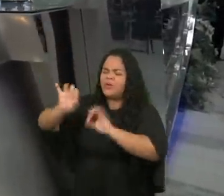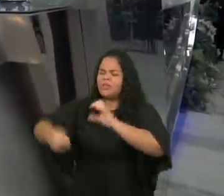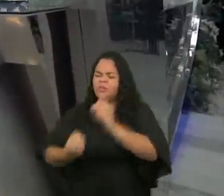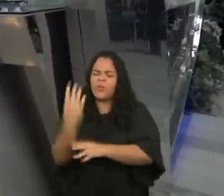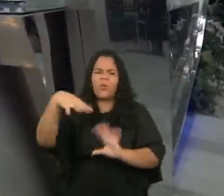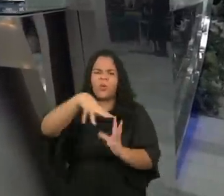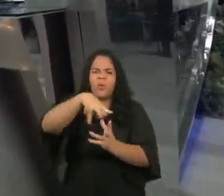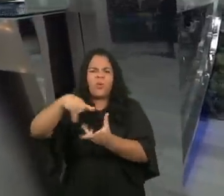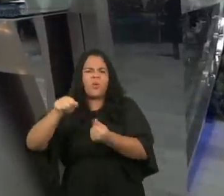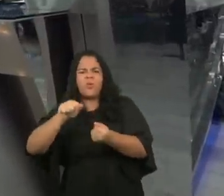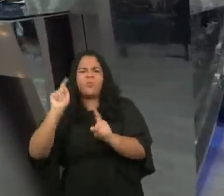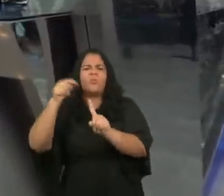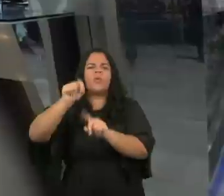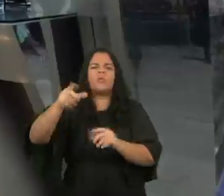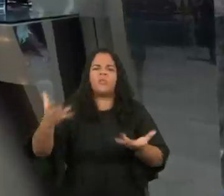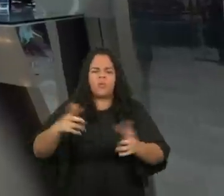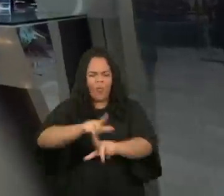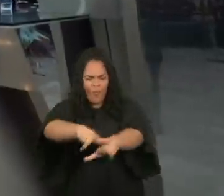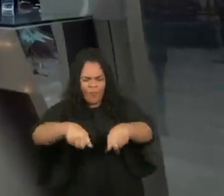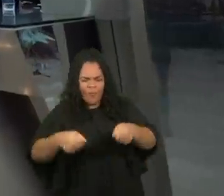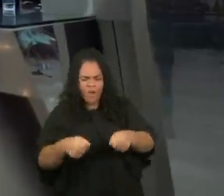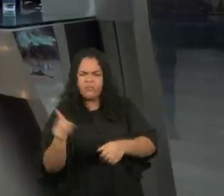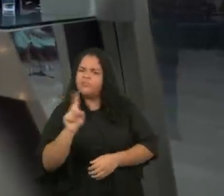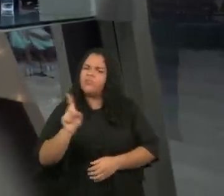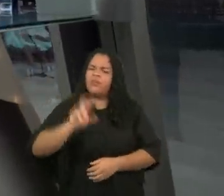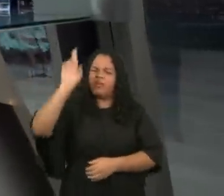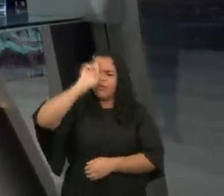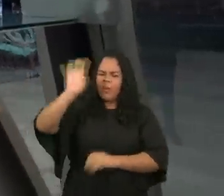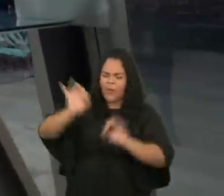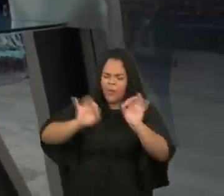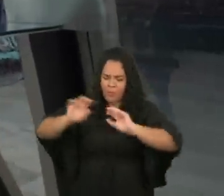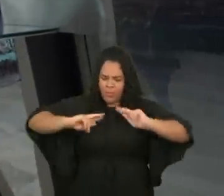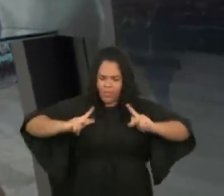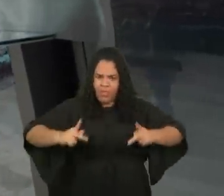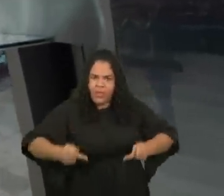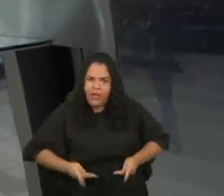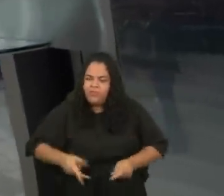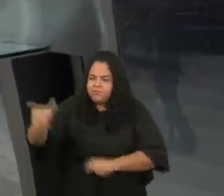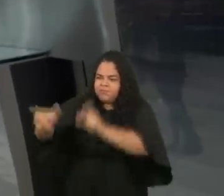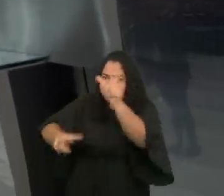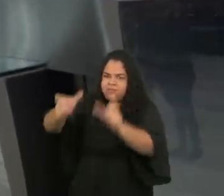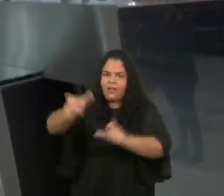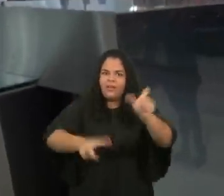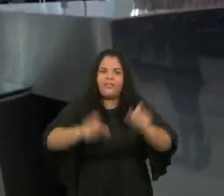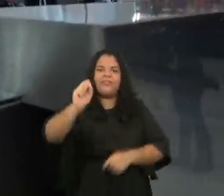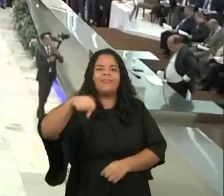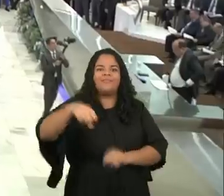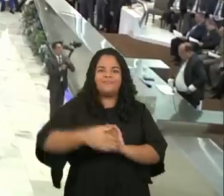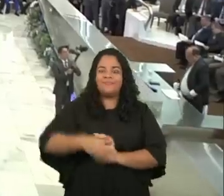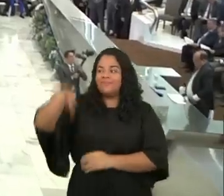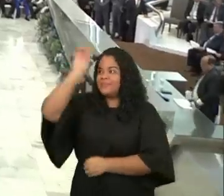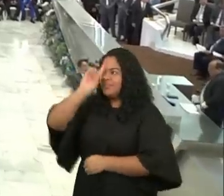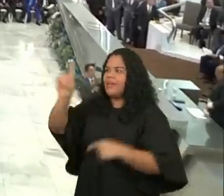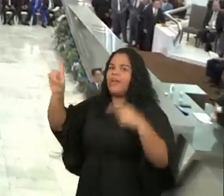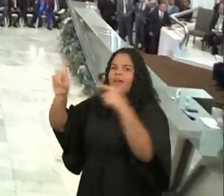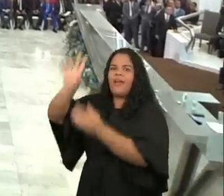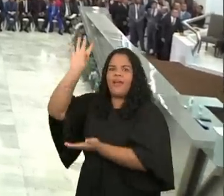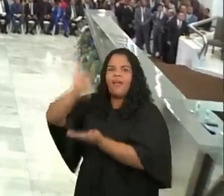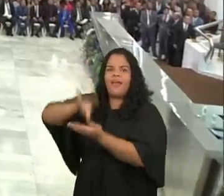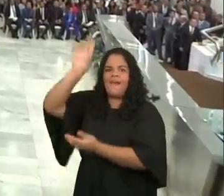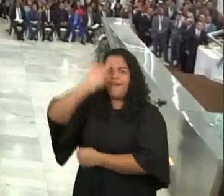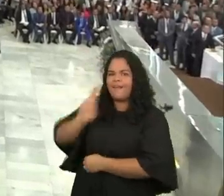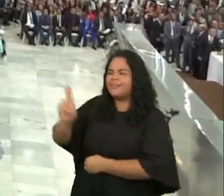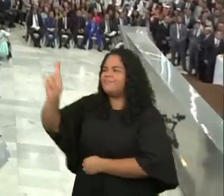ser habitada. Ele diz, diga bem forte, um, dois, três. Eu sou o Senhor e não há